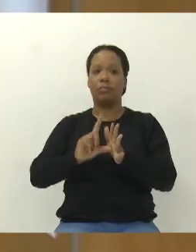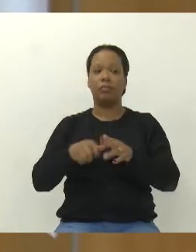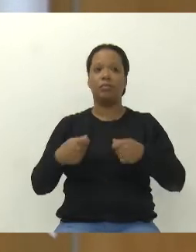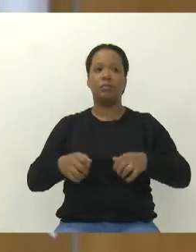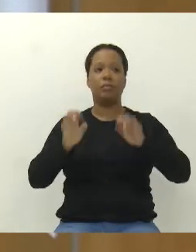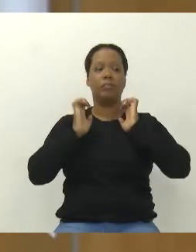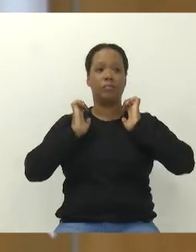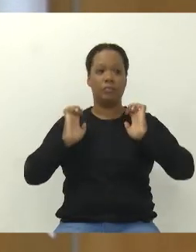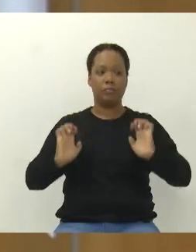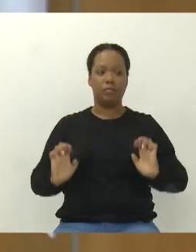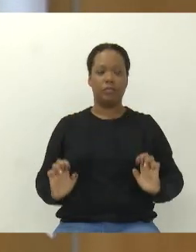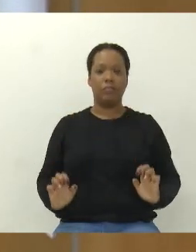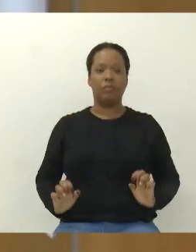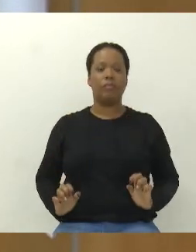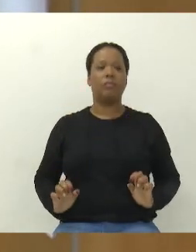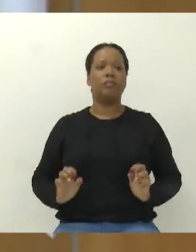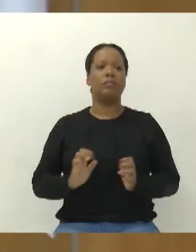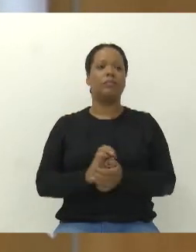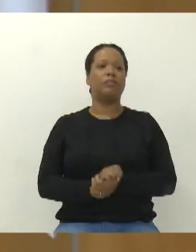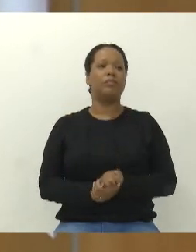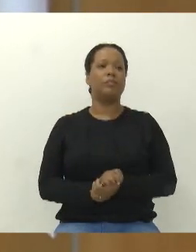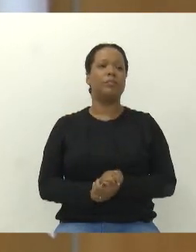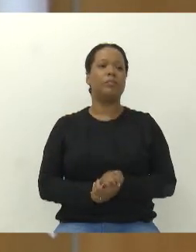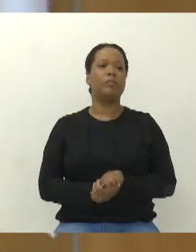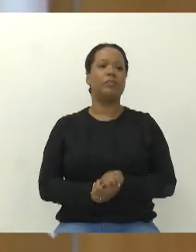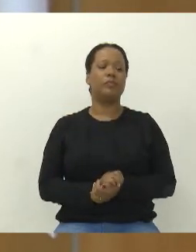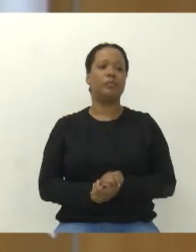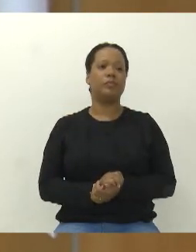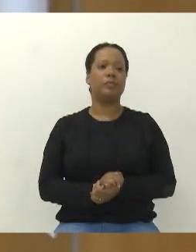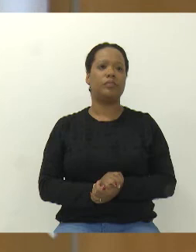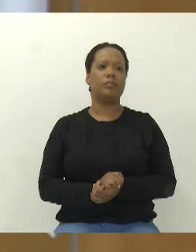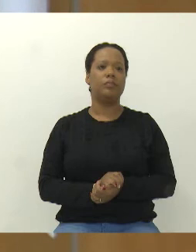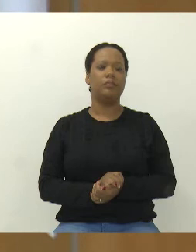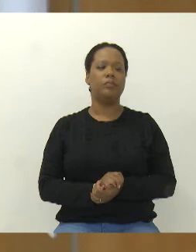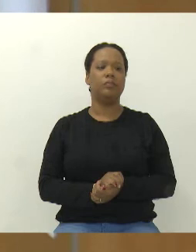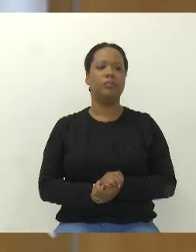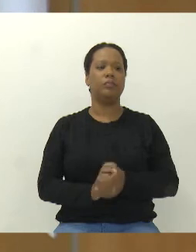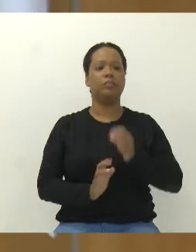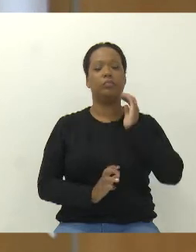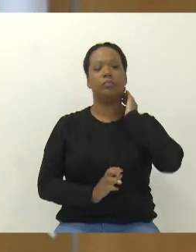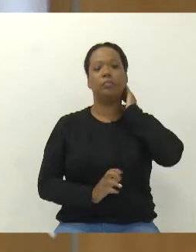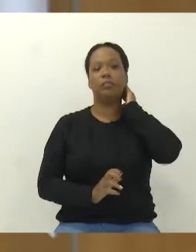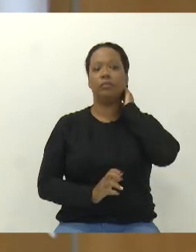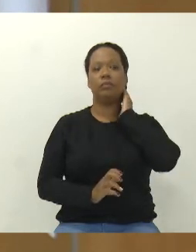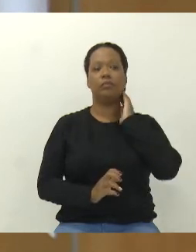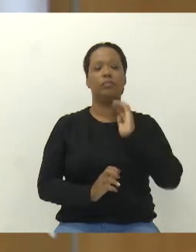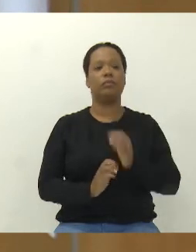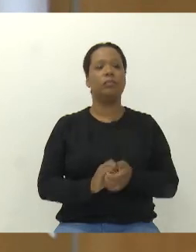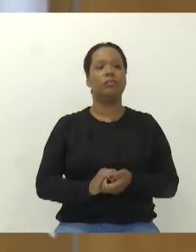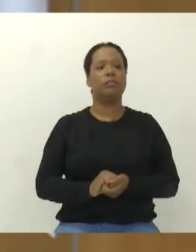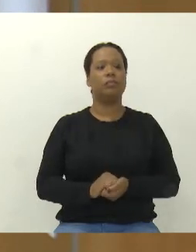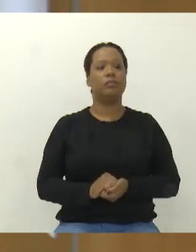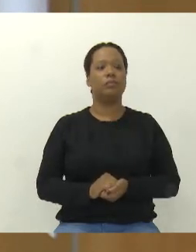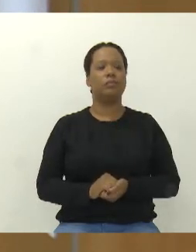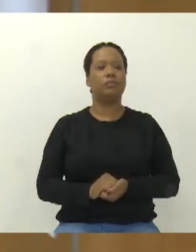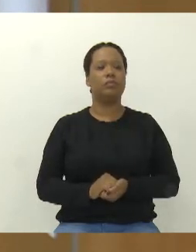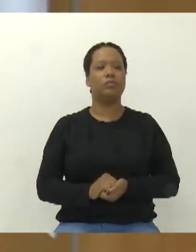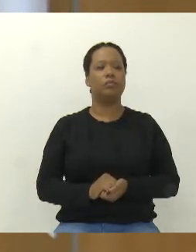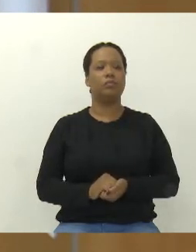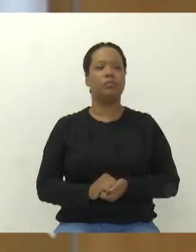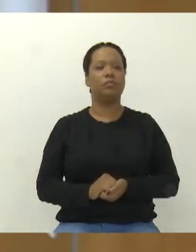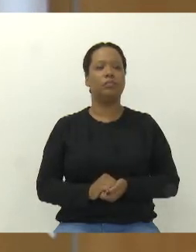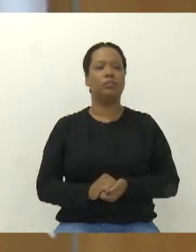ética, né? Naquilo que eu acredito, naquilo que eu confio. Mas a gente também sabe que às vezes cometemos erros. E se a gente assim o fizer,